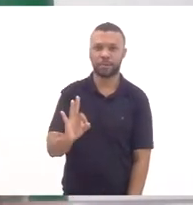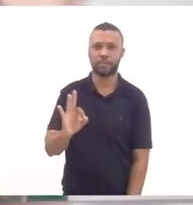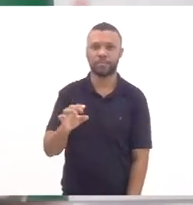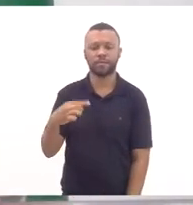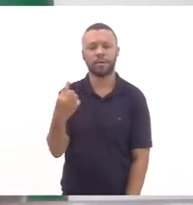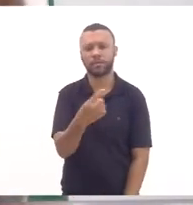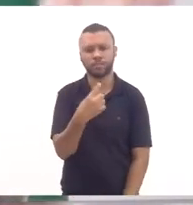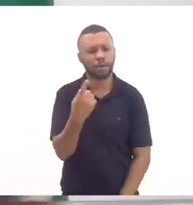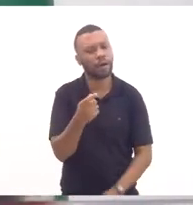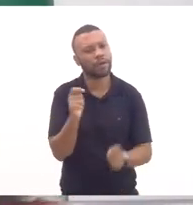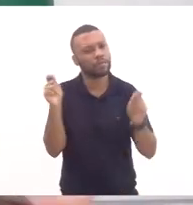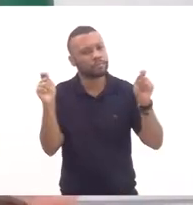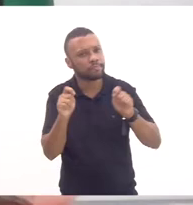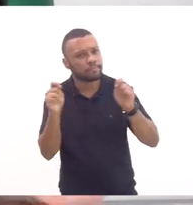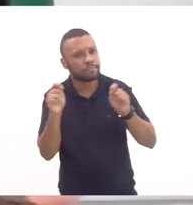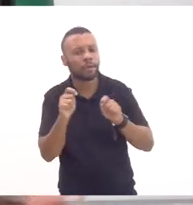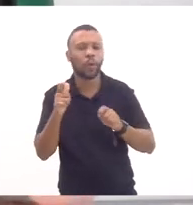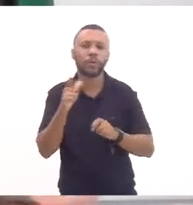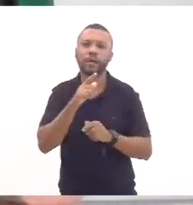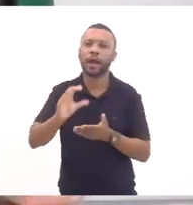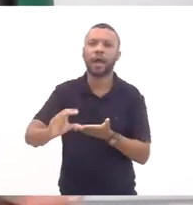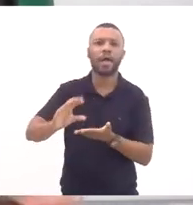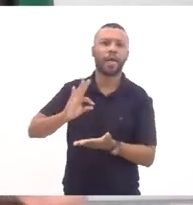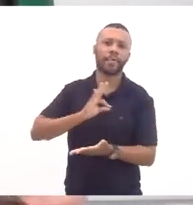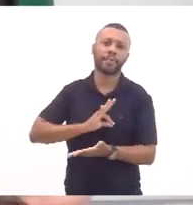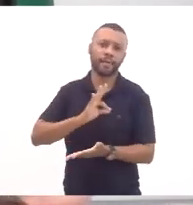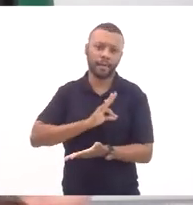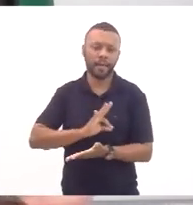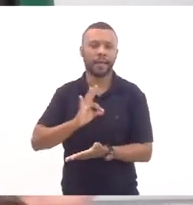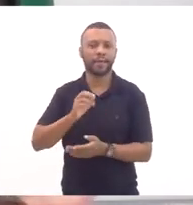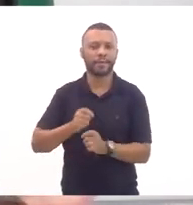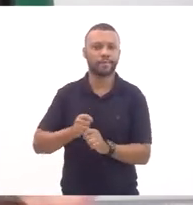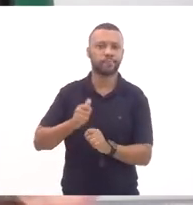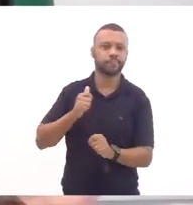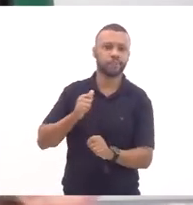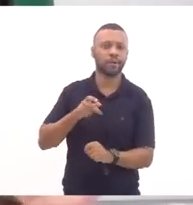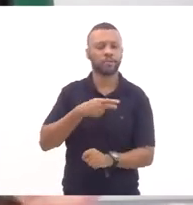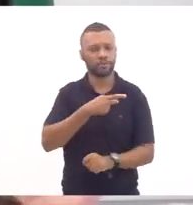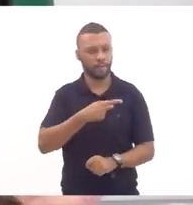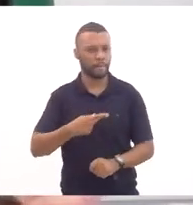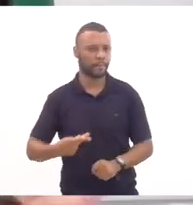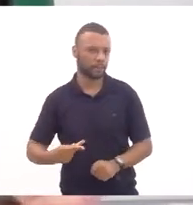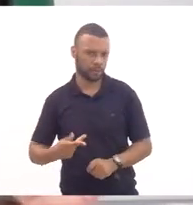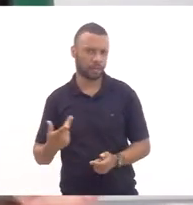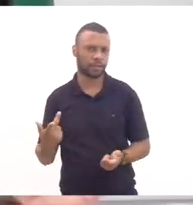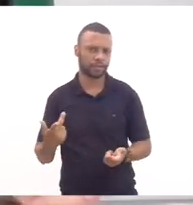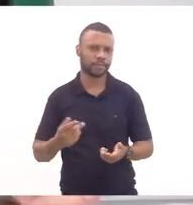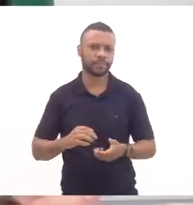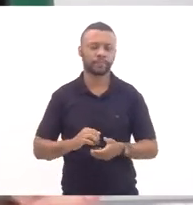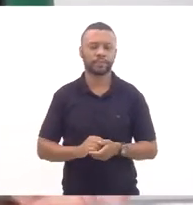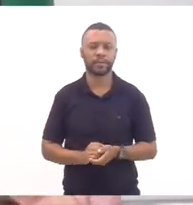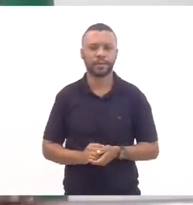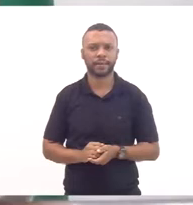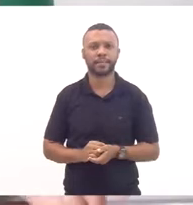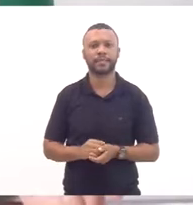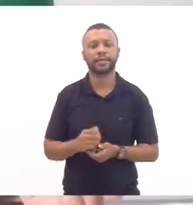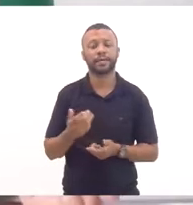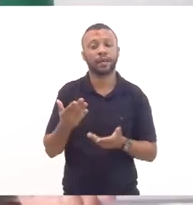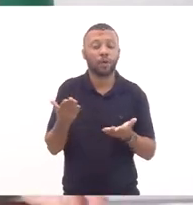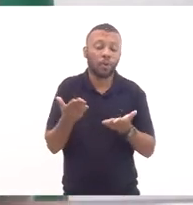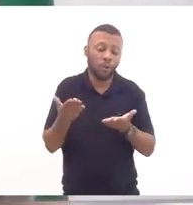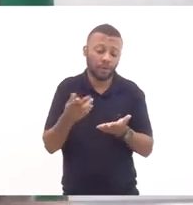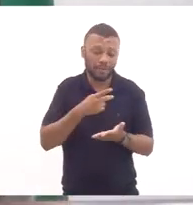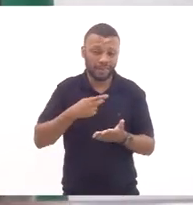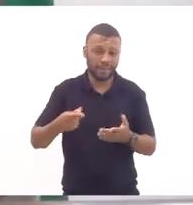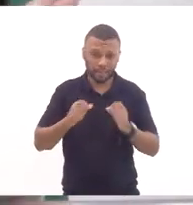gente, né, receba aí esse retorno do presidente, que está numa entrevista na Rádio